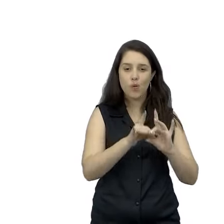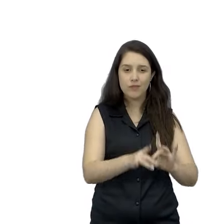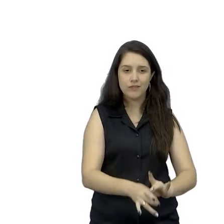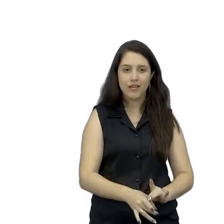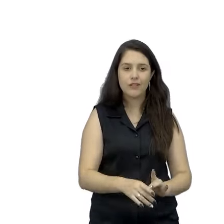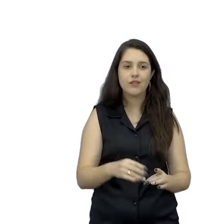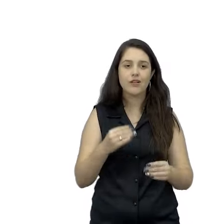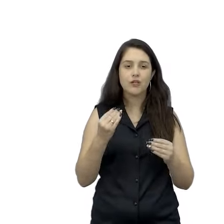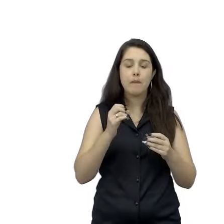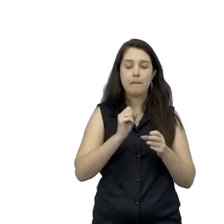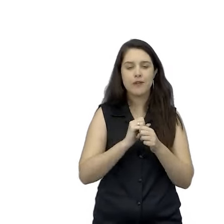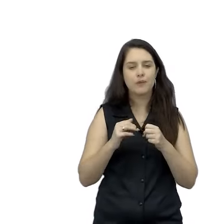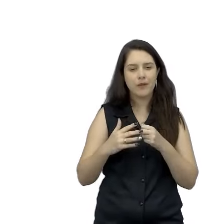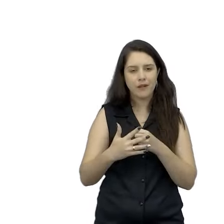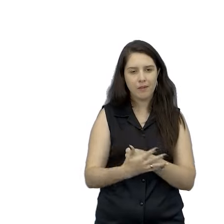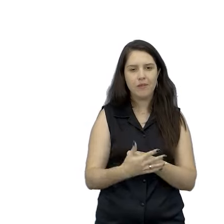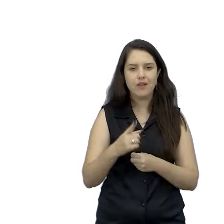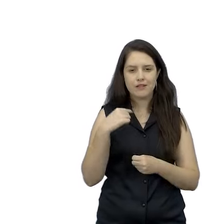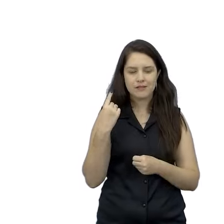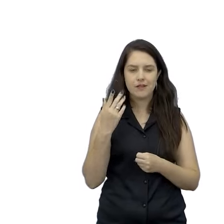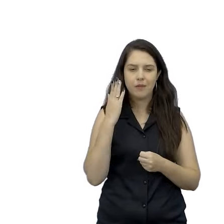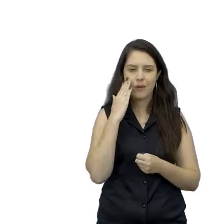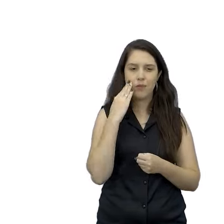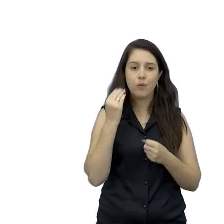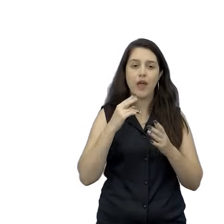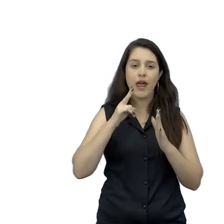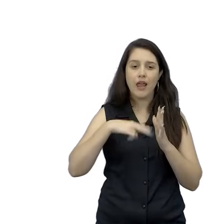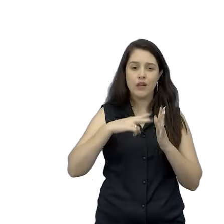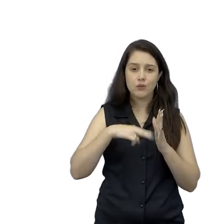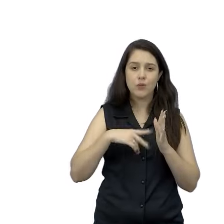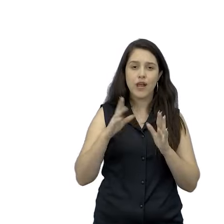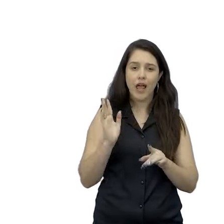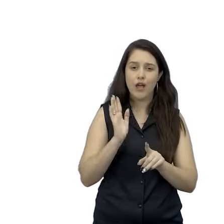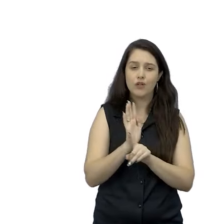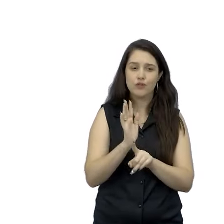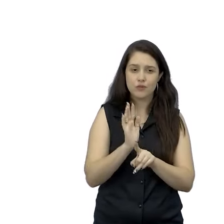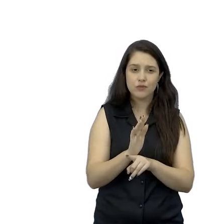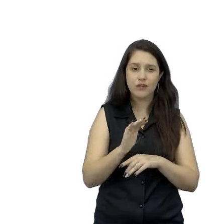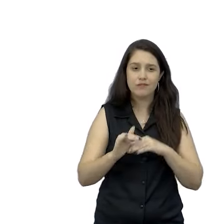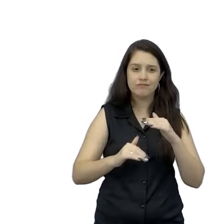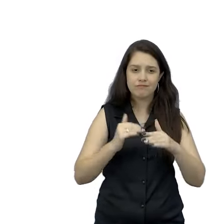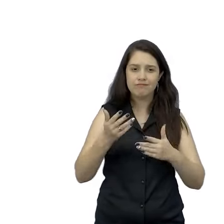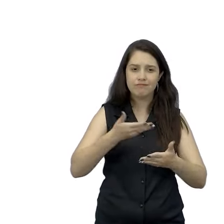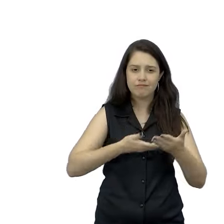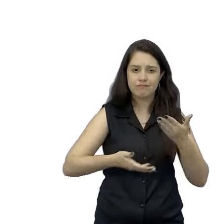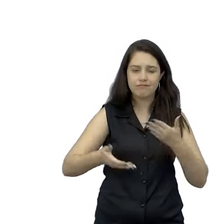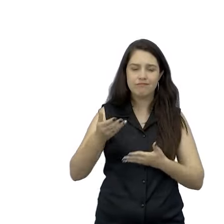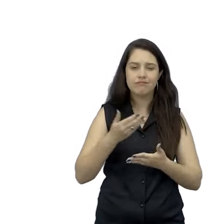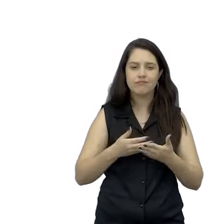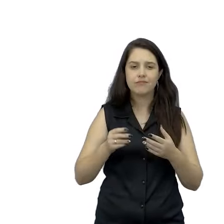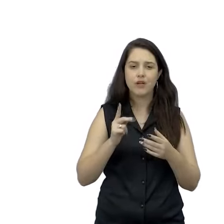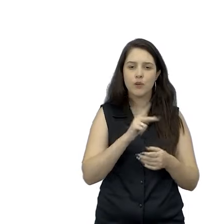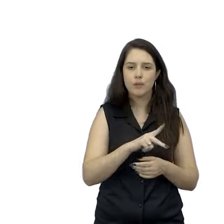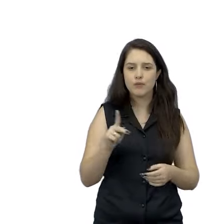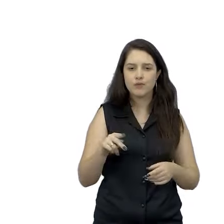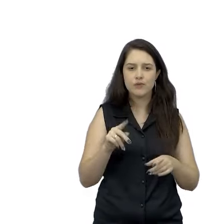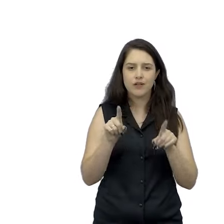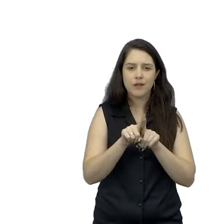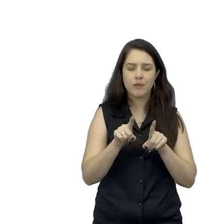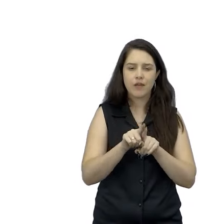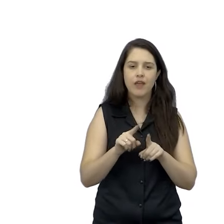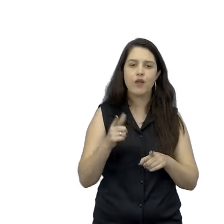de pandemia. Então, quer dizer o quê? Que a leitura ela vai além, né, dos conhecimentos prévios, vai aquilo, a forma que o professor vai direcionar,